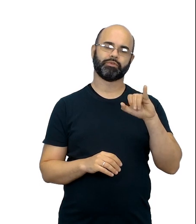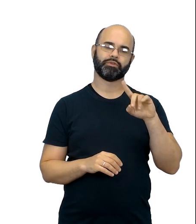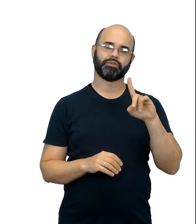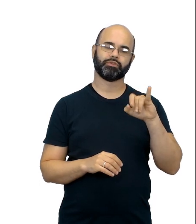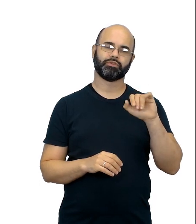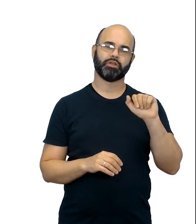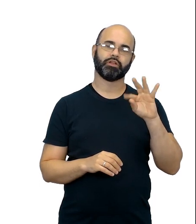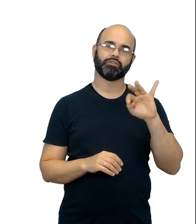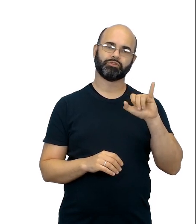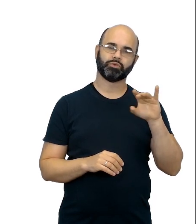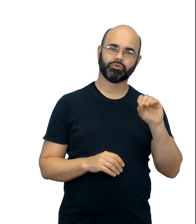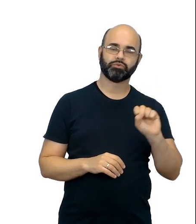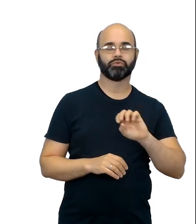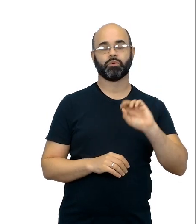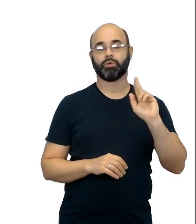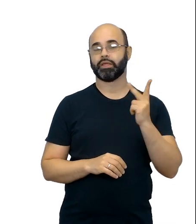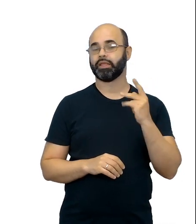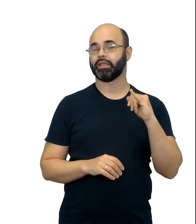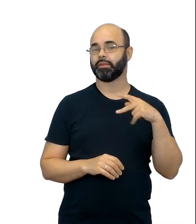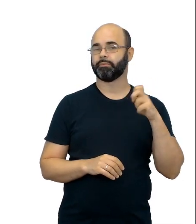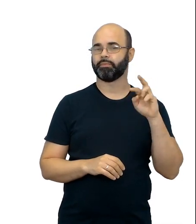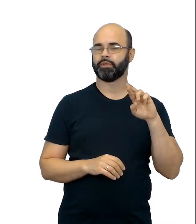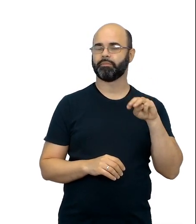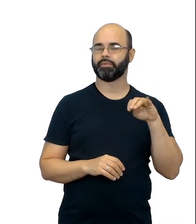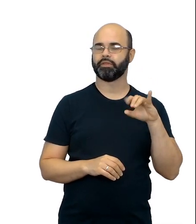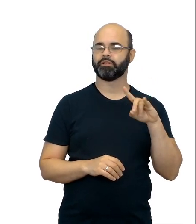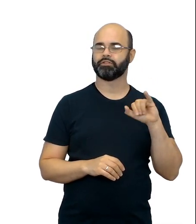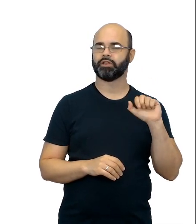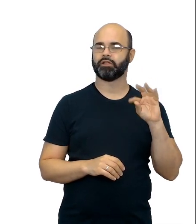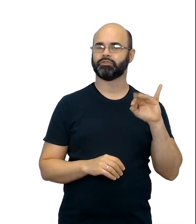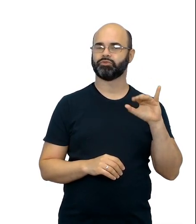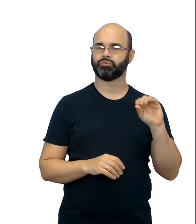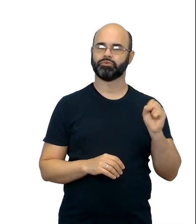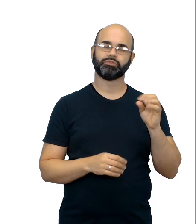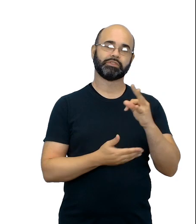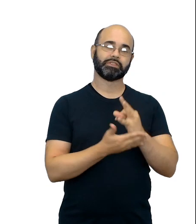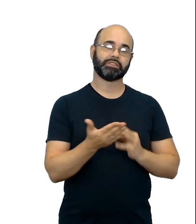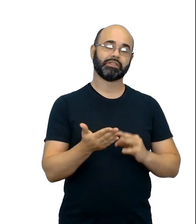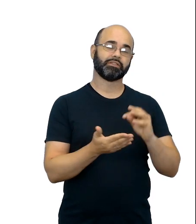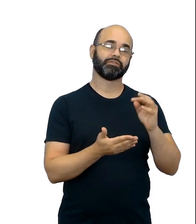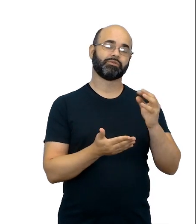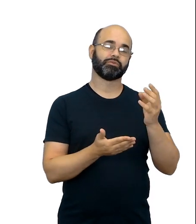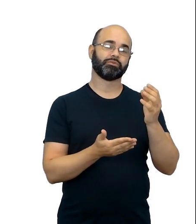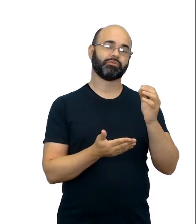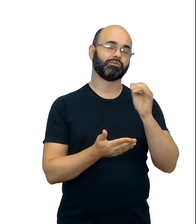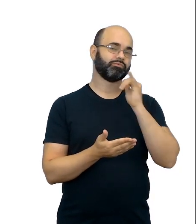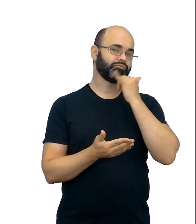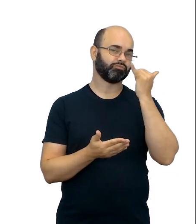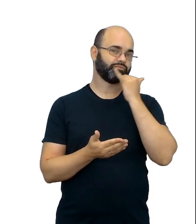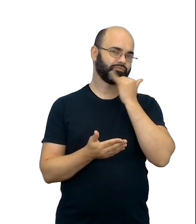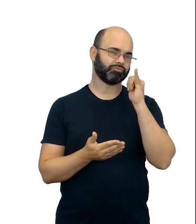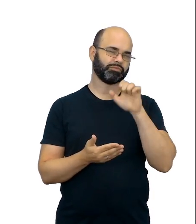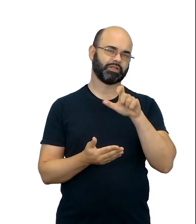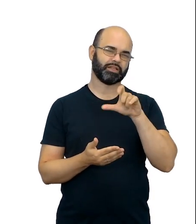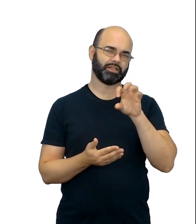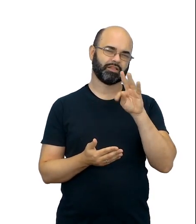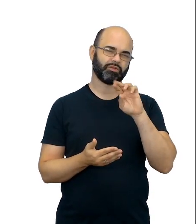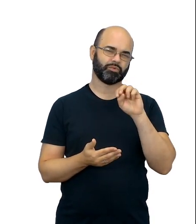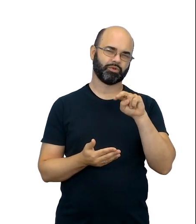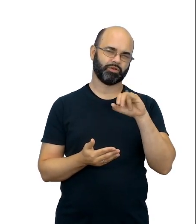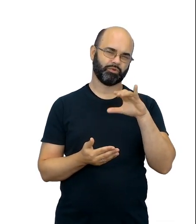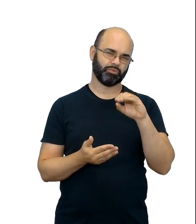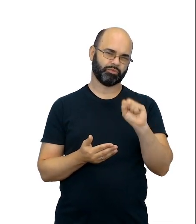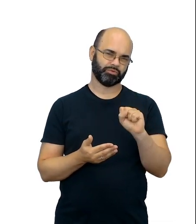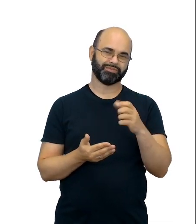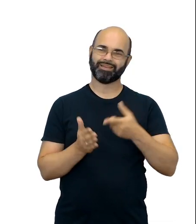texto eletrônico. Veja, então, todo esse formato que insere-se nessa questão da apresentação, não só, como já disse,